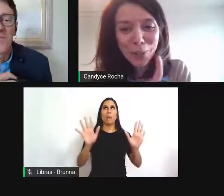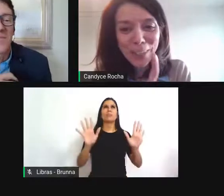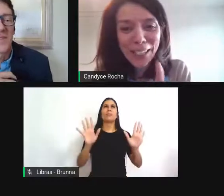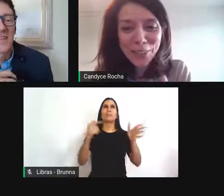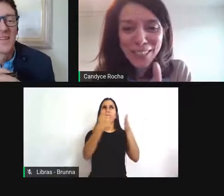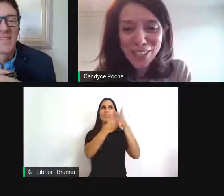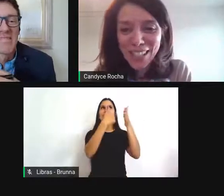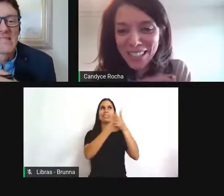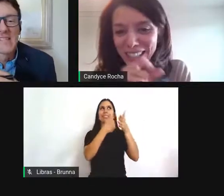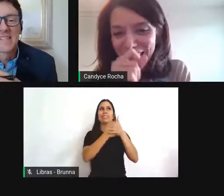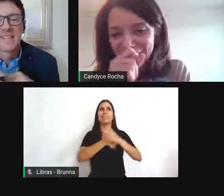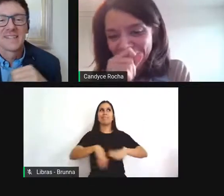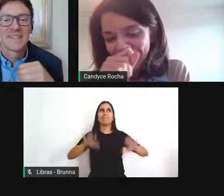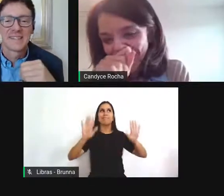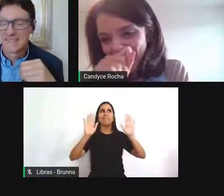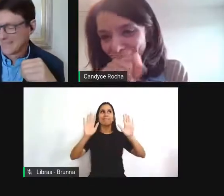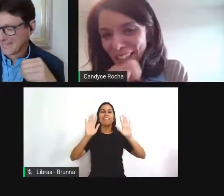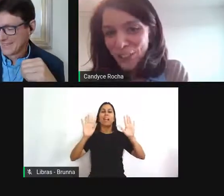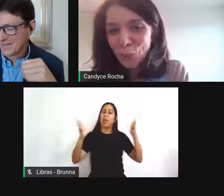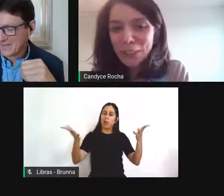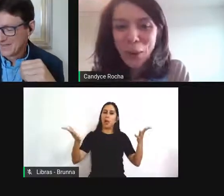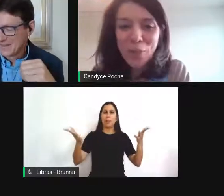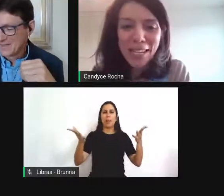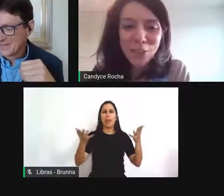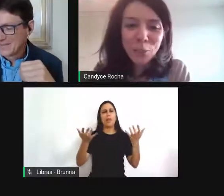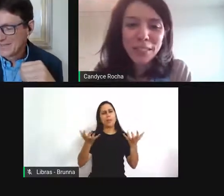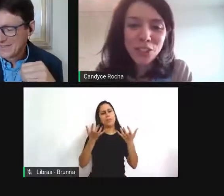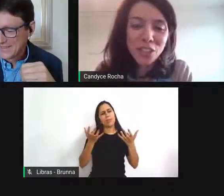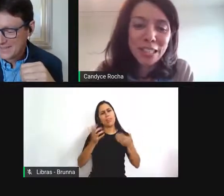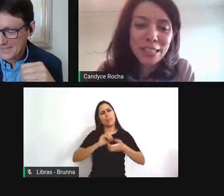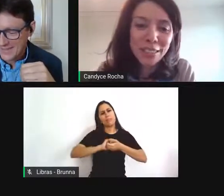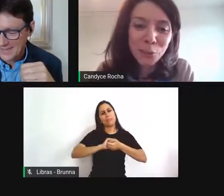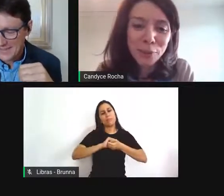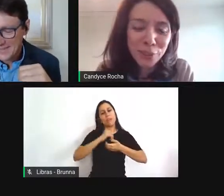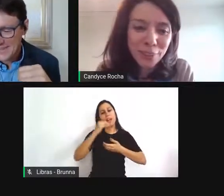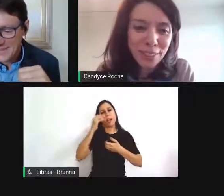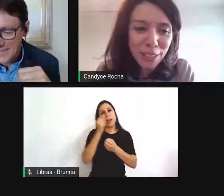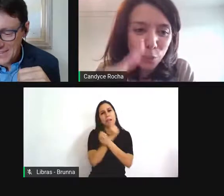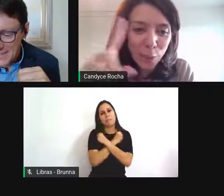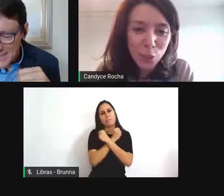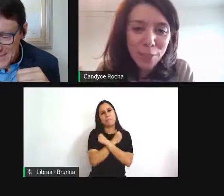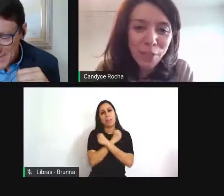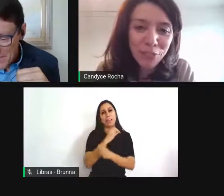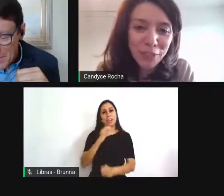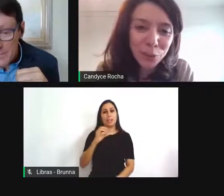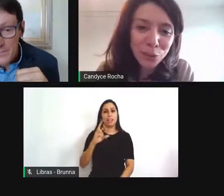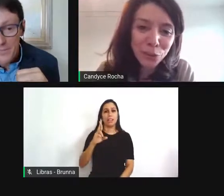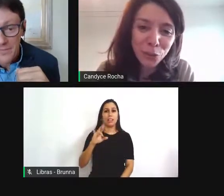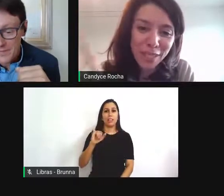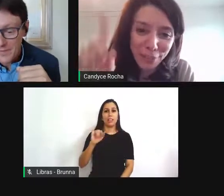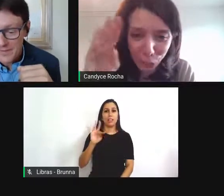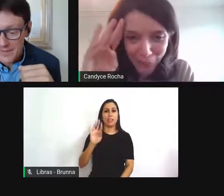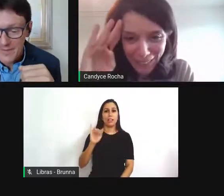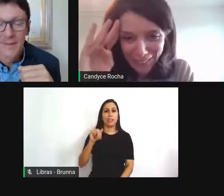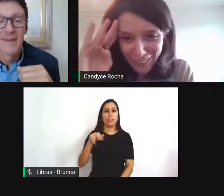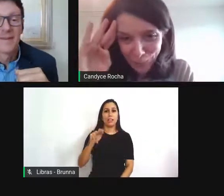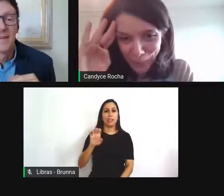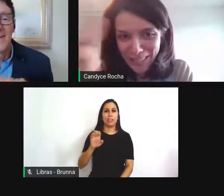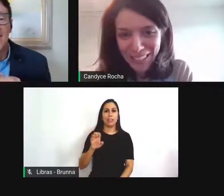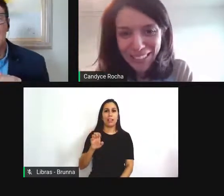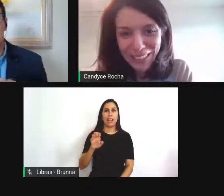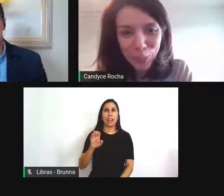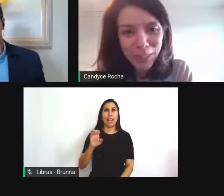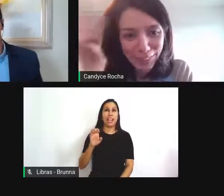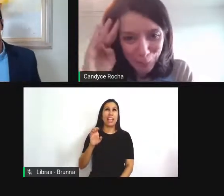Muitas perguntas numa só. Deixa eu começar dizendo, porque eu não quero deixar de registrar, só mandar um abraço para a Cristiane.